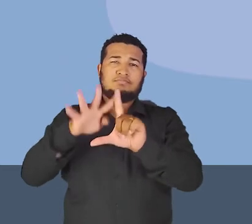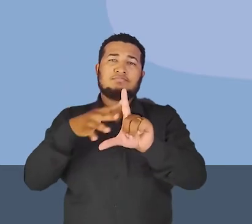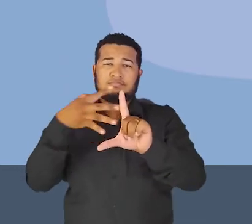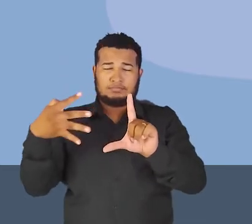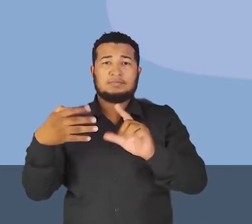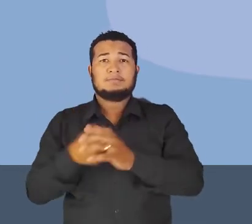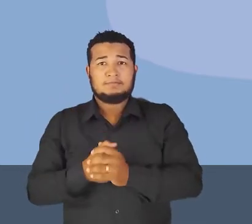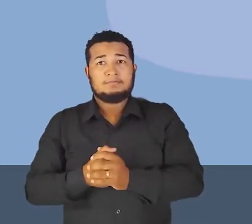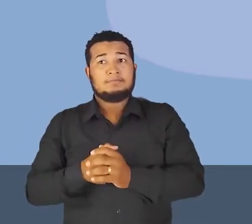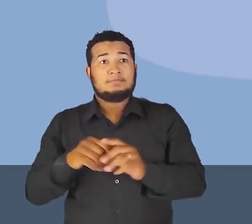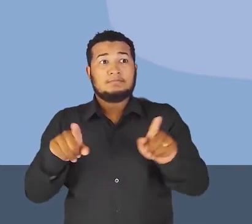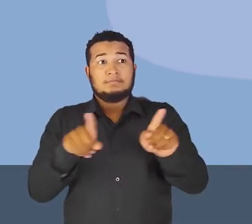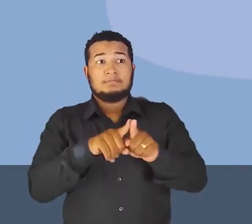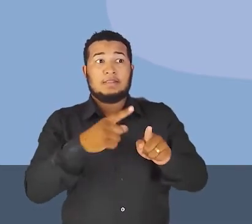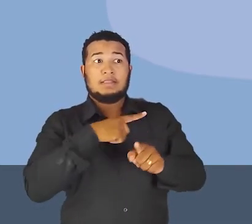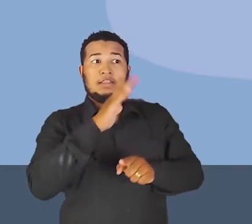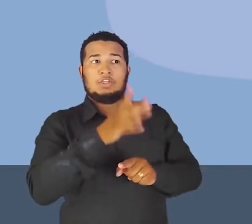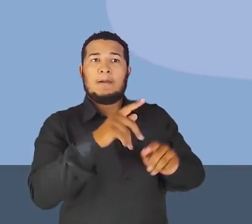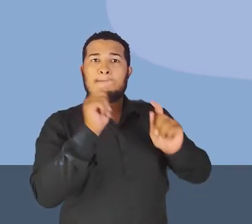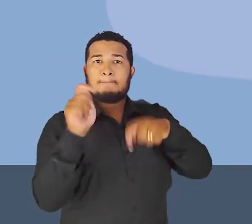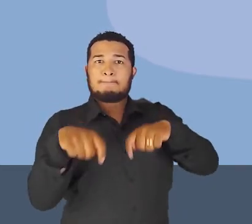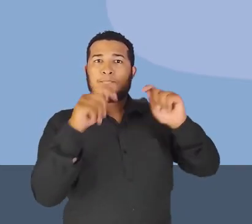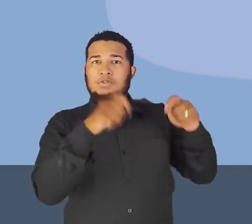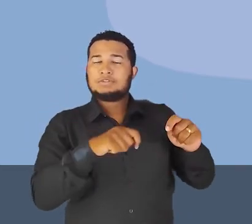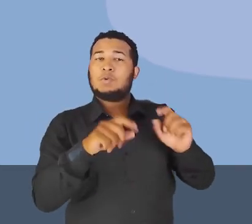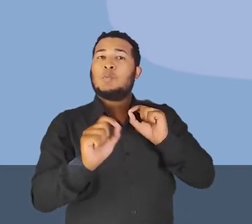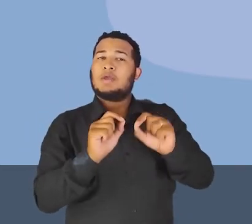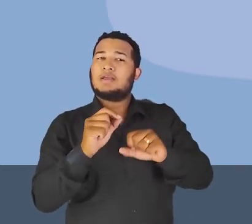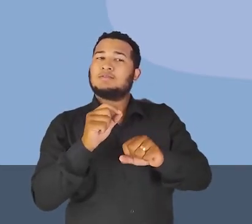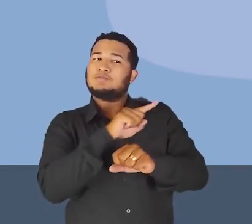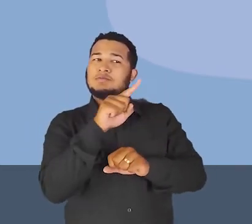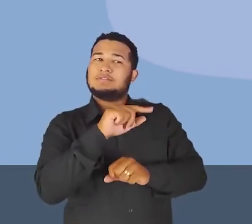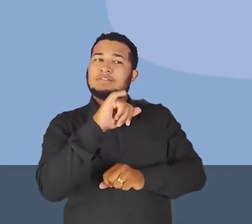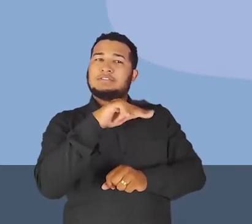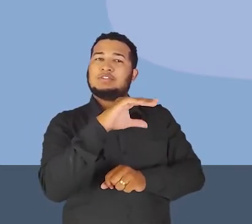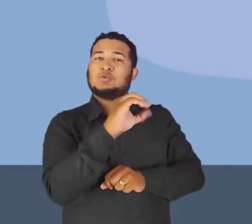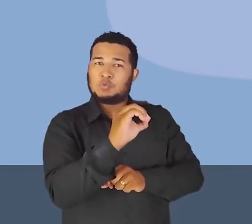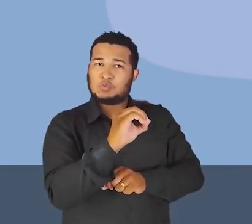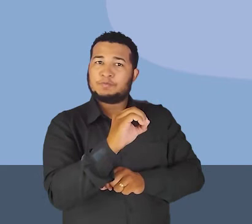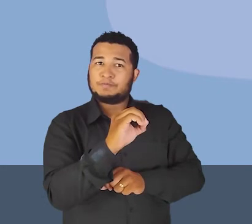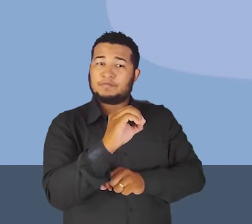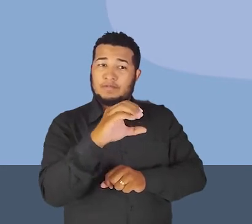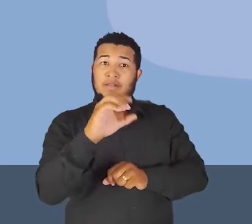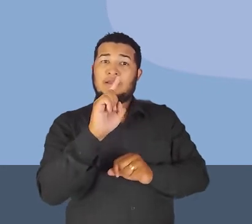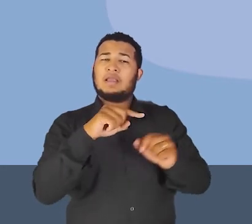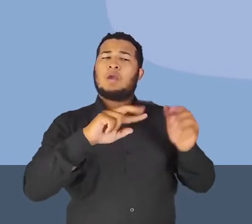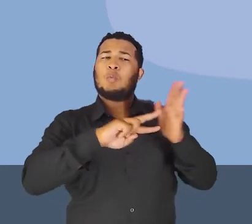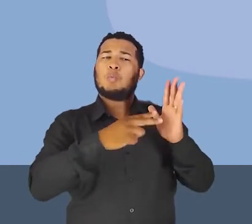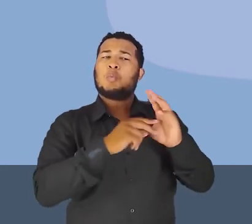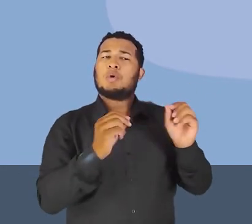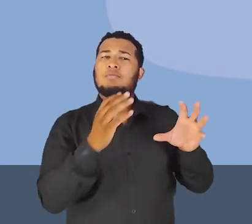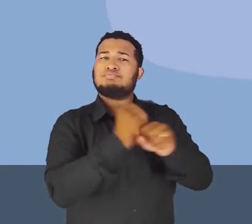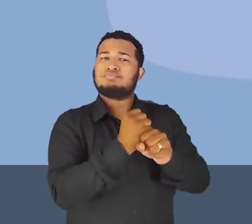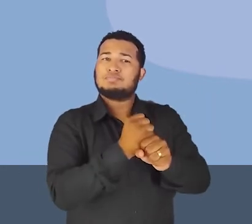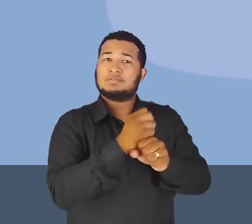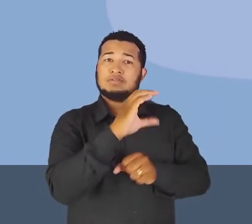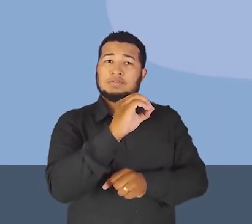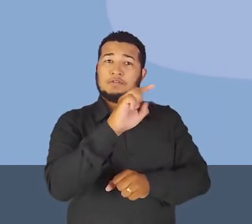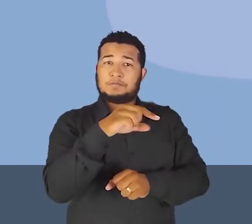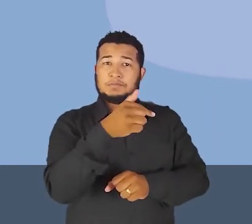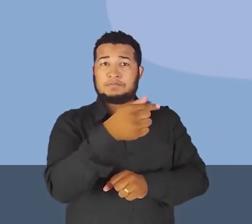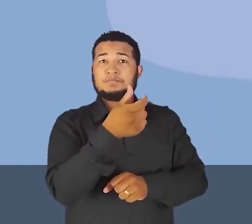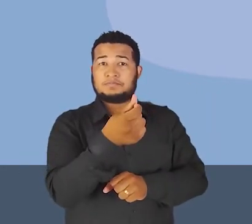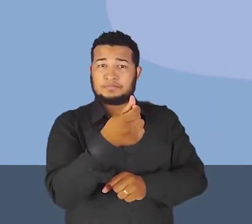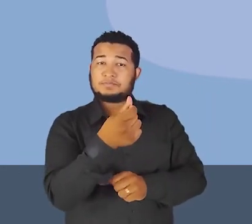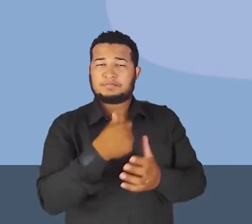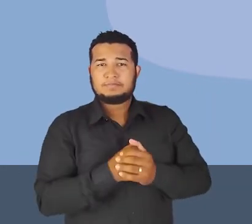0,34 volts, e pego também o potencial de redução do zinco, que é menos 0,76 volts. E como é que eu calculo esse potencial?